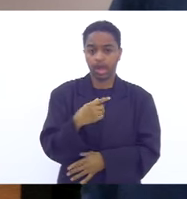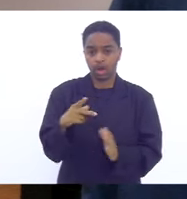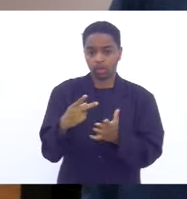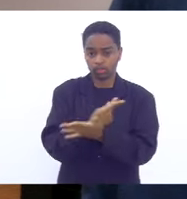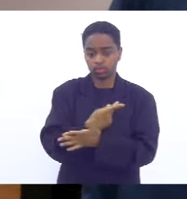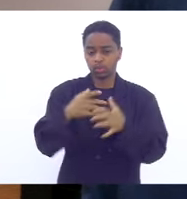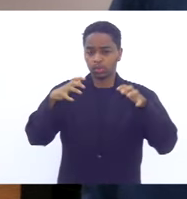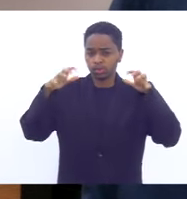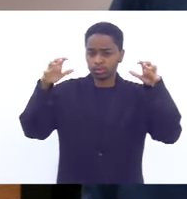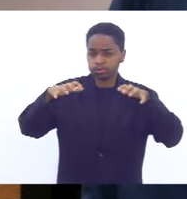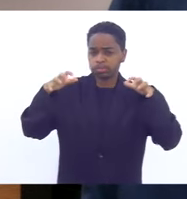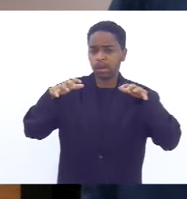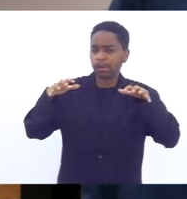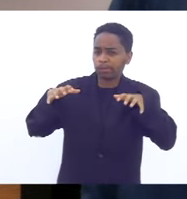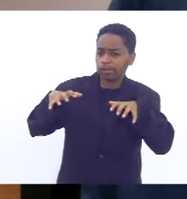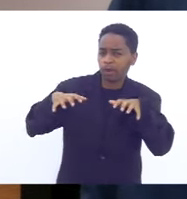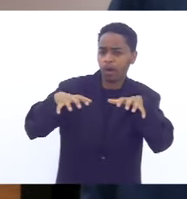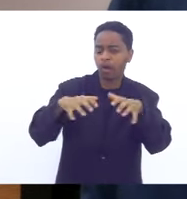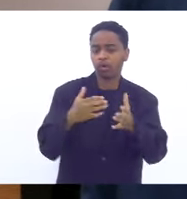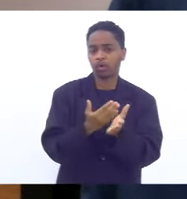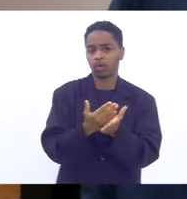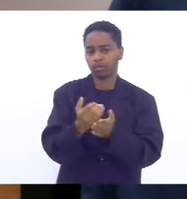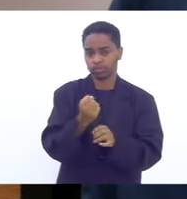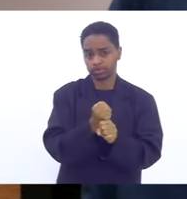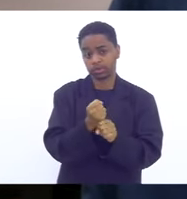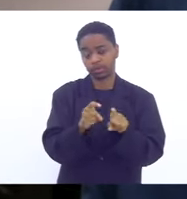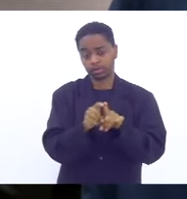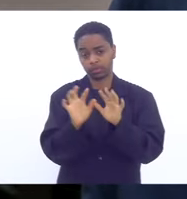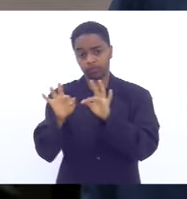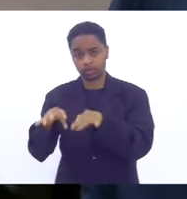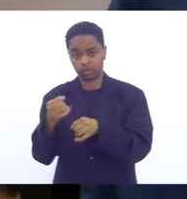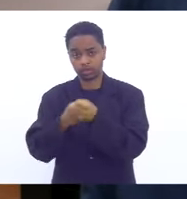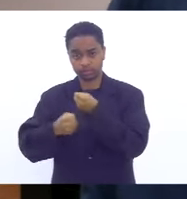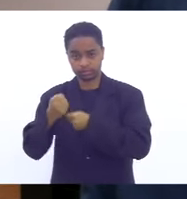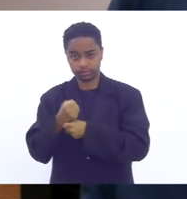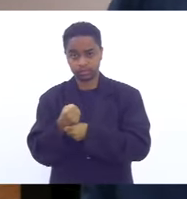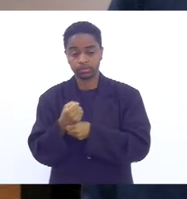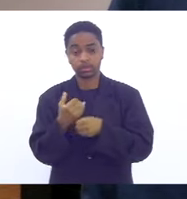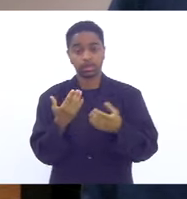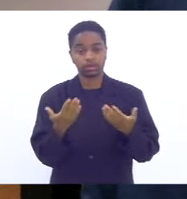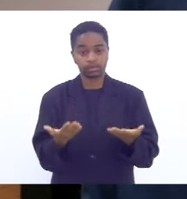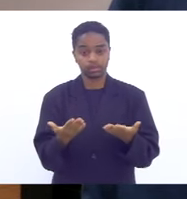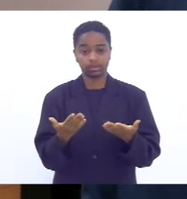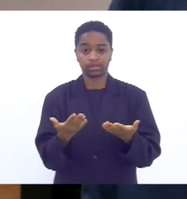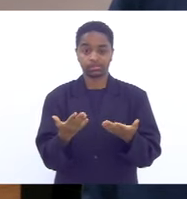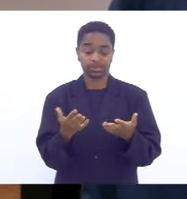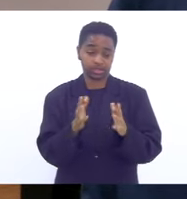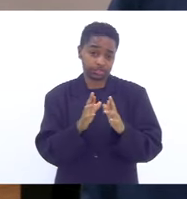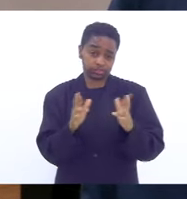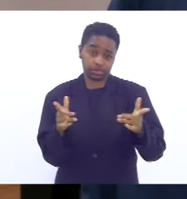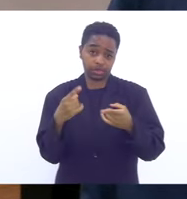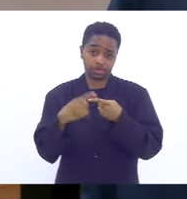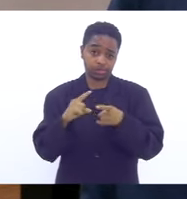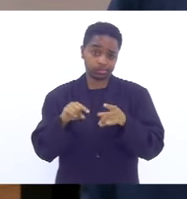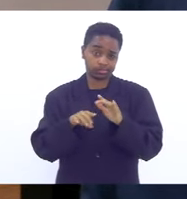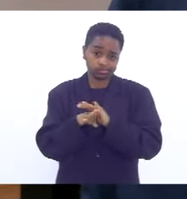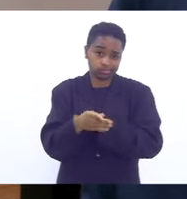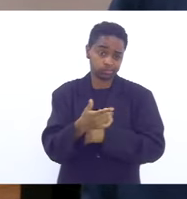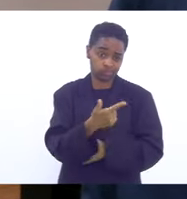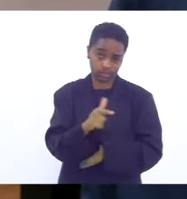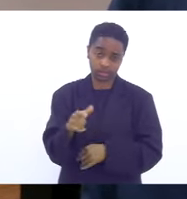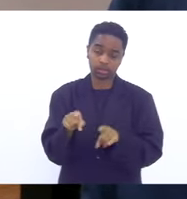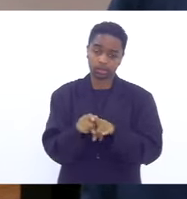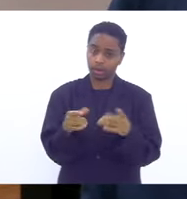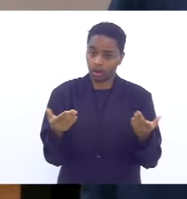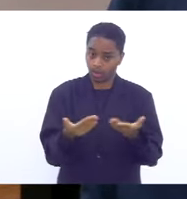muito fortes, né, no início do ano, no final e no início do ano, e atípicas, né, vamos dizer assim, como está